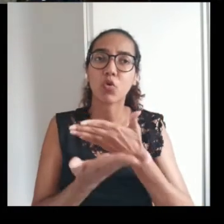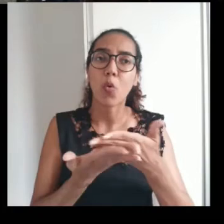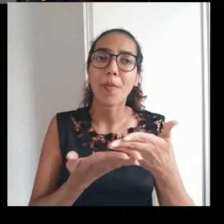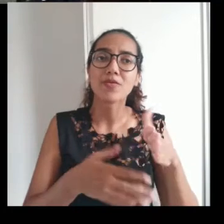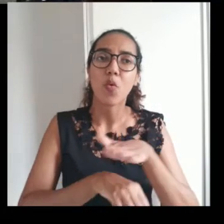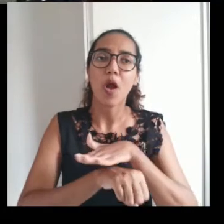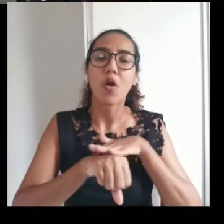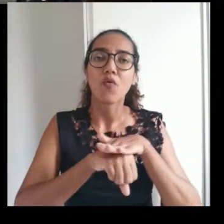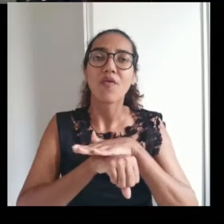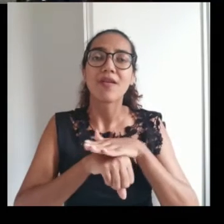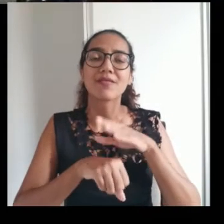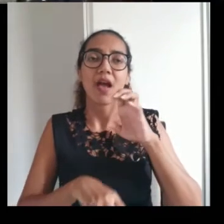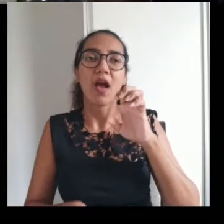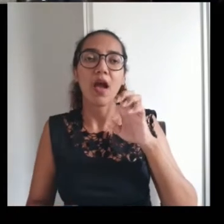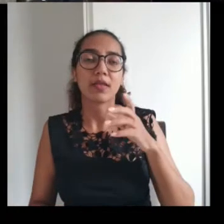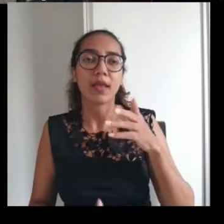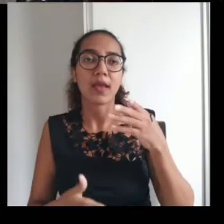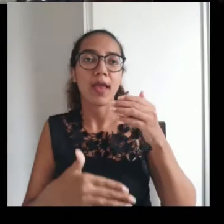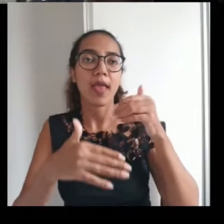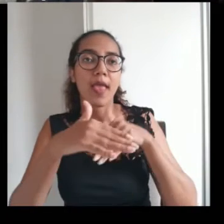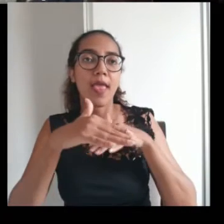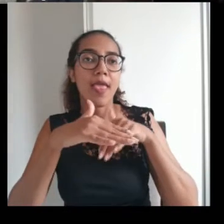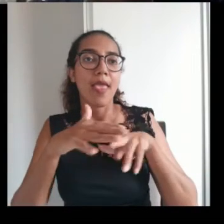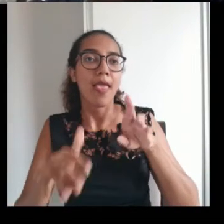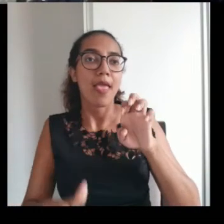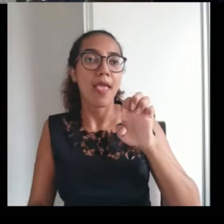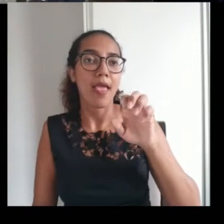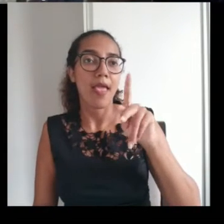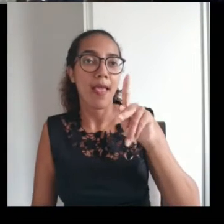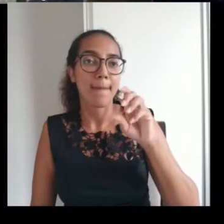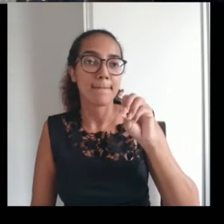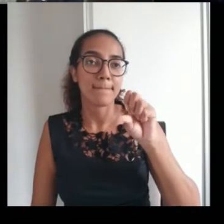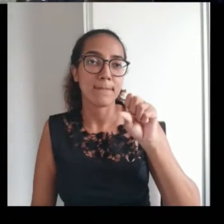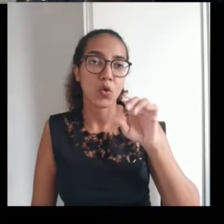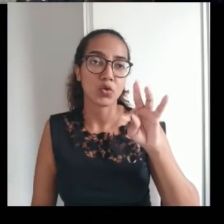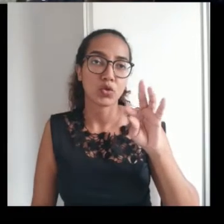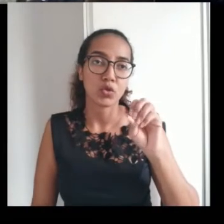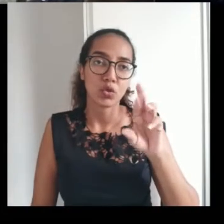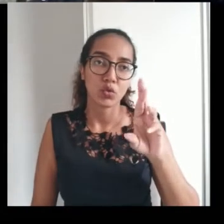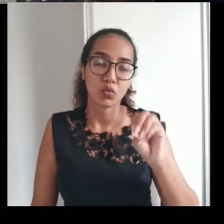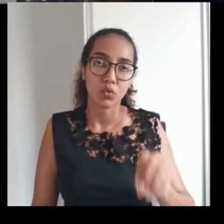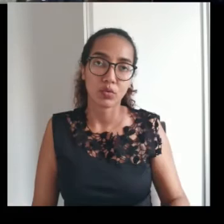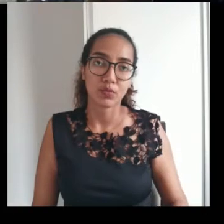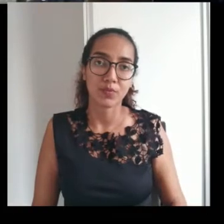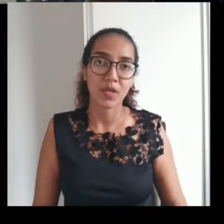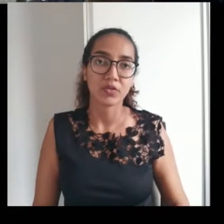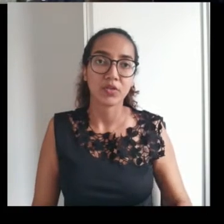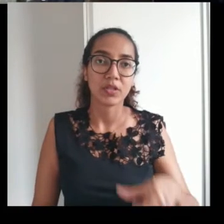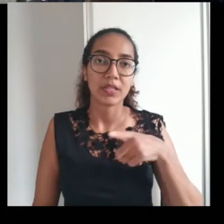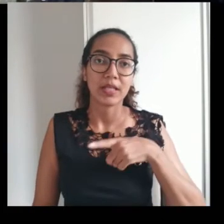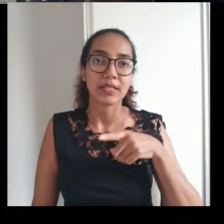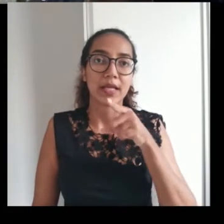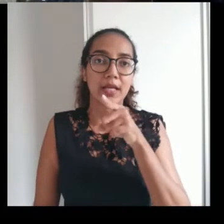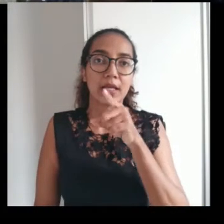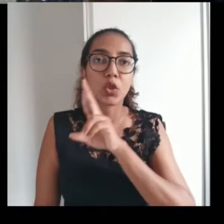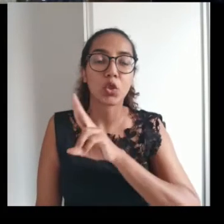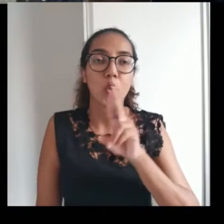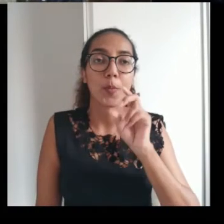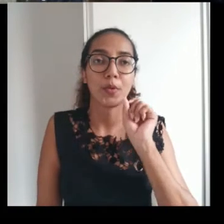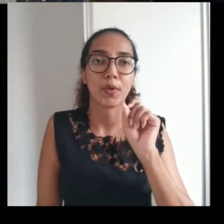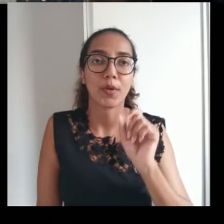entidade chamada repositório de contas, que vão ter métodos, normalmente a gente chama isso aqui de CRUD, tá certo?